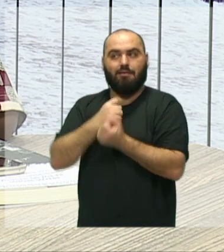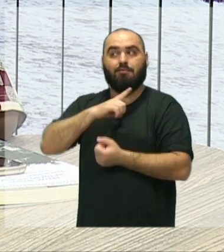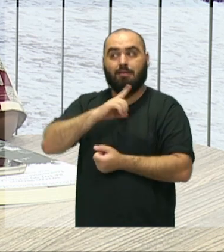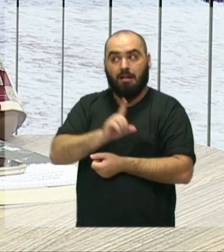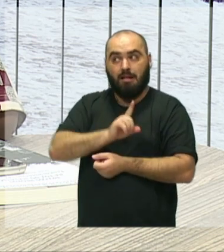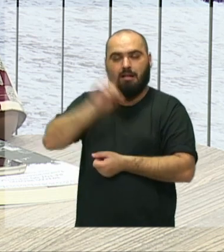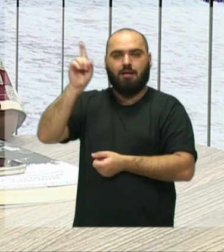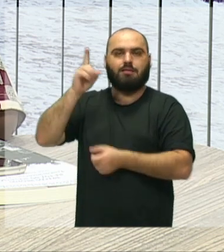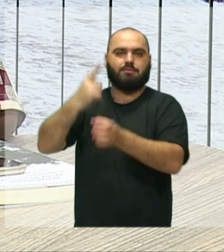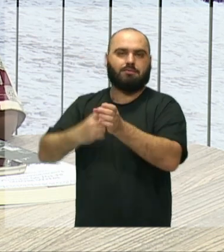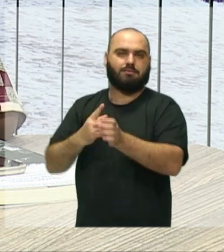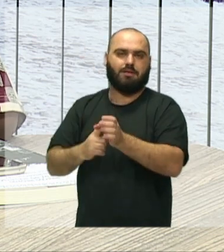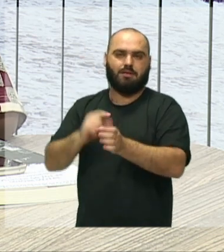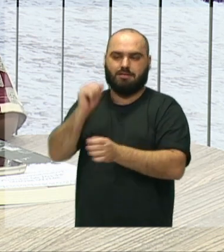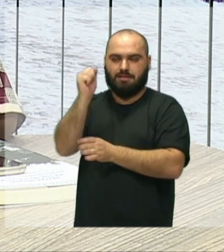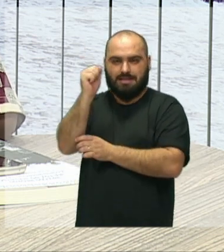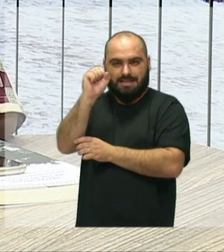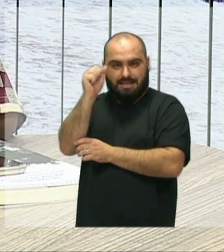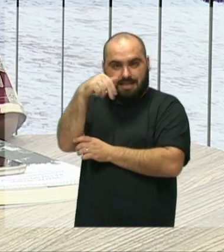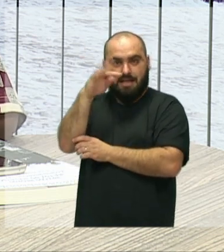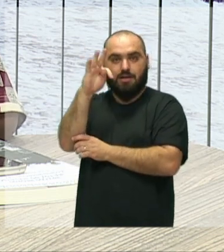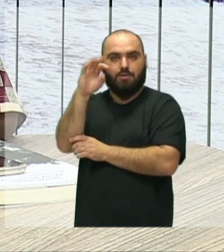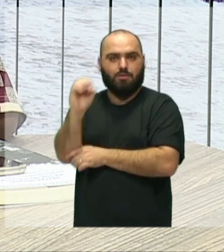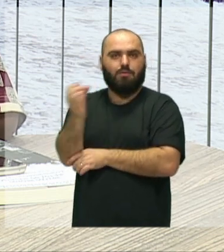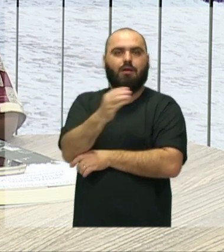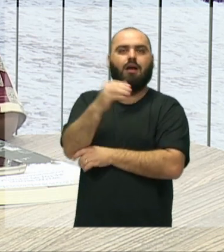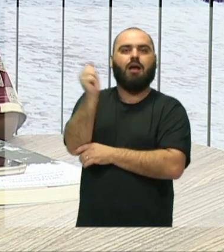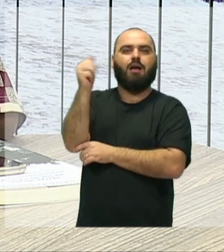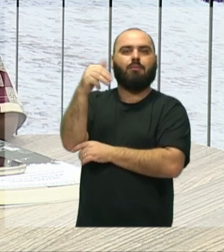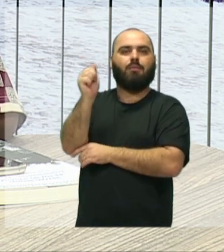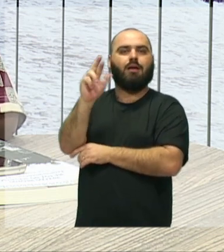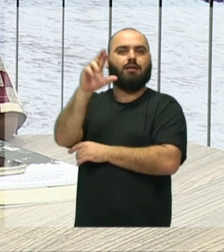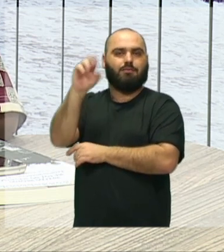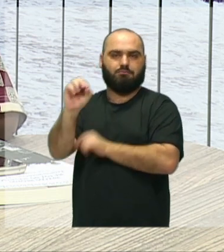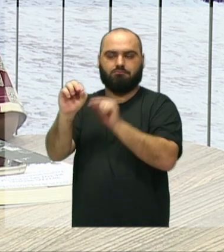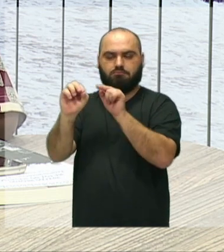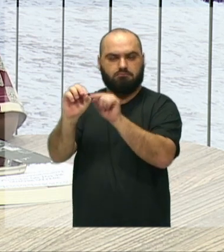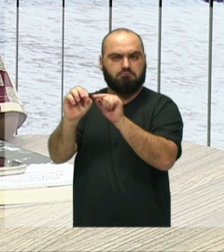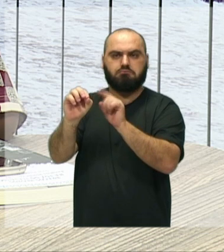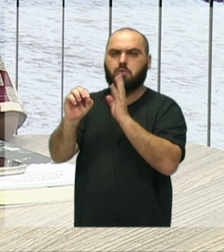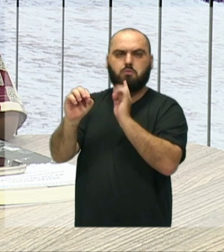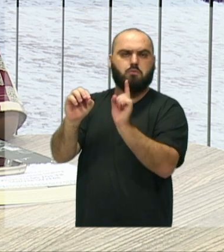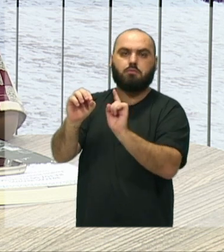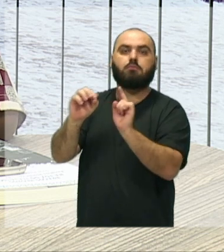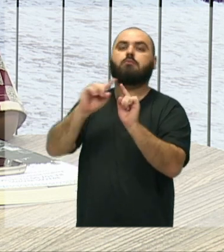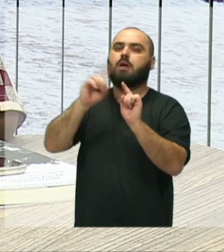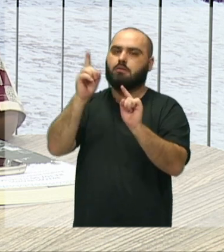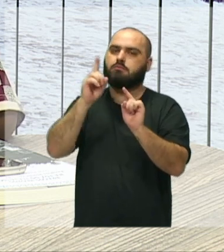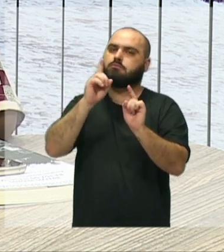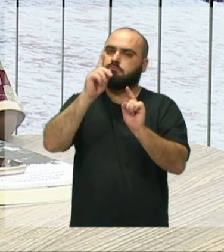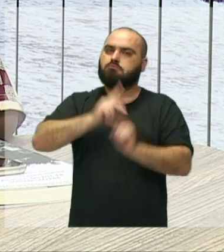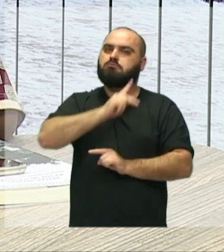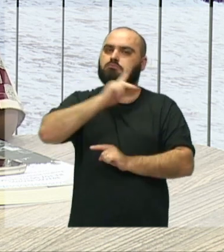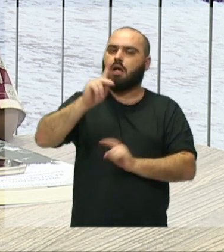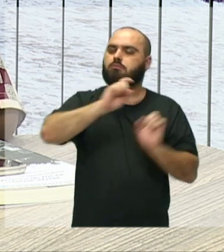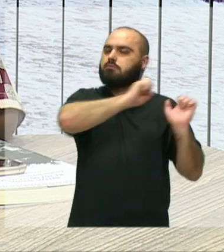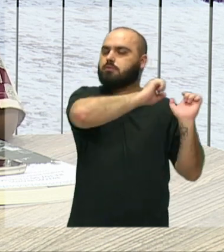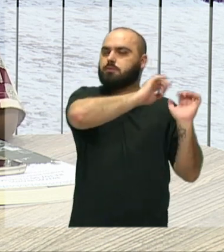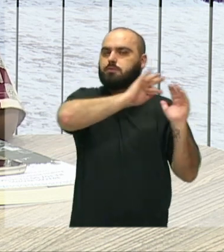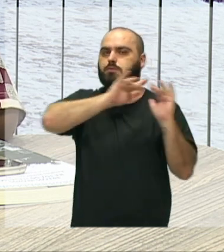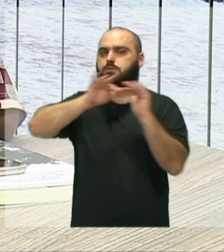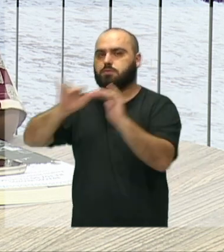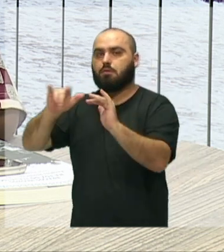Imperatriz. Então, nós não conhecíamos, aí o padre Sérgio Giacomelli falou, olha, vamos lá em Santo Amaro da Imperatriz, tem